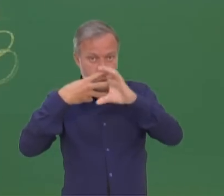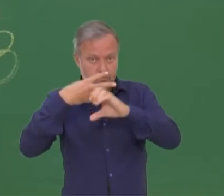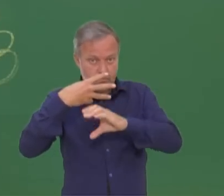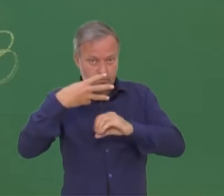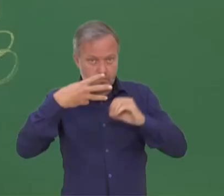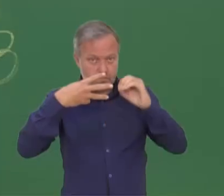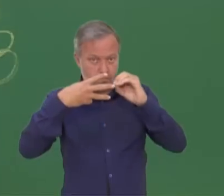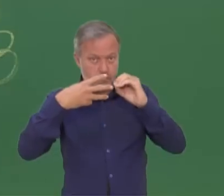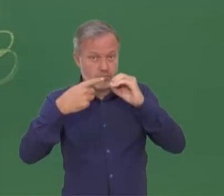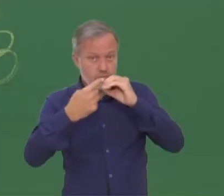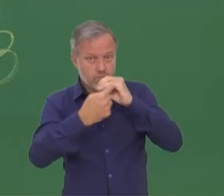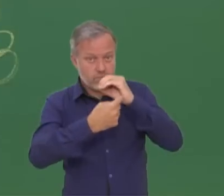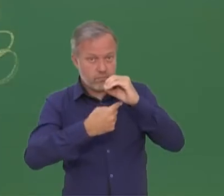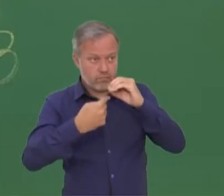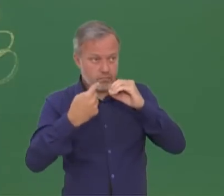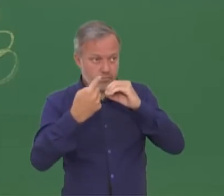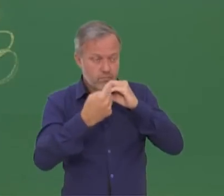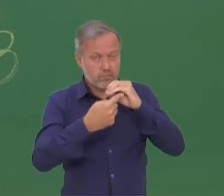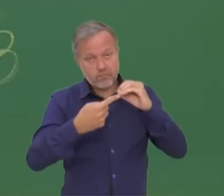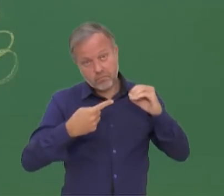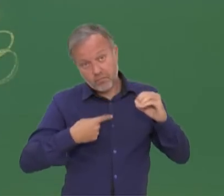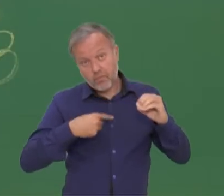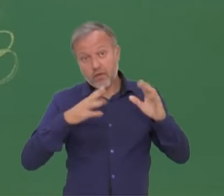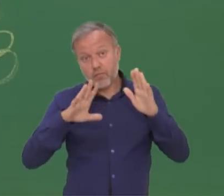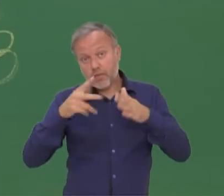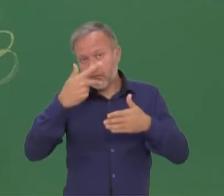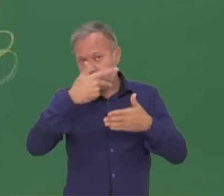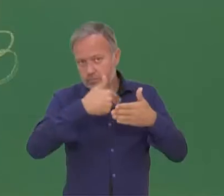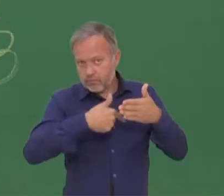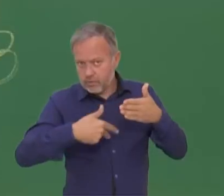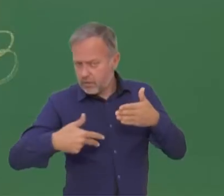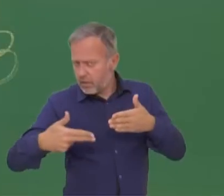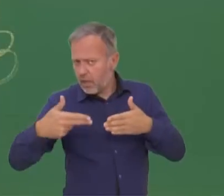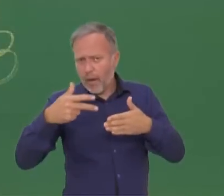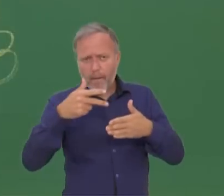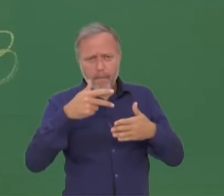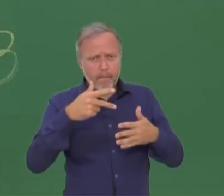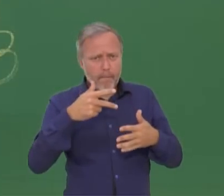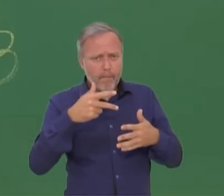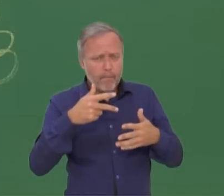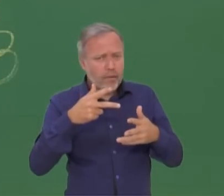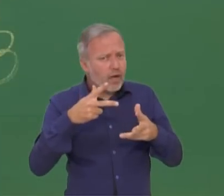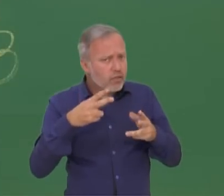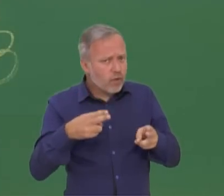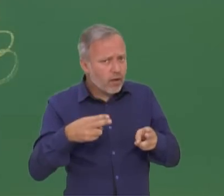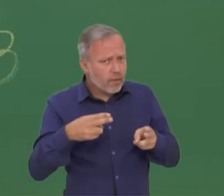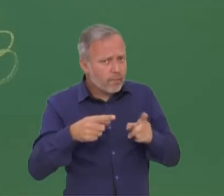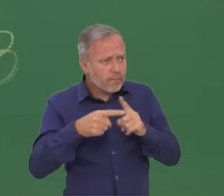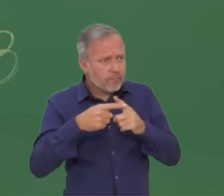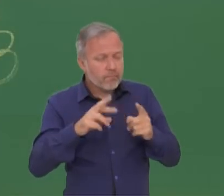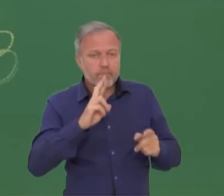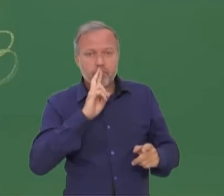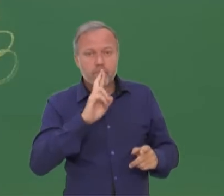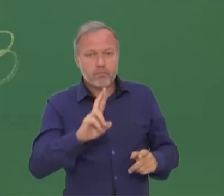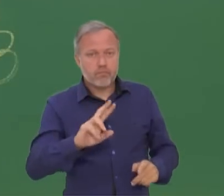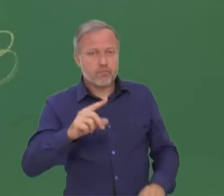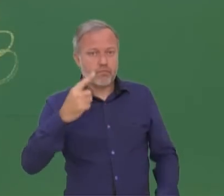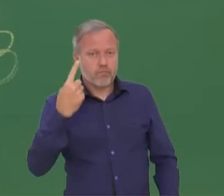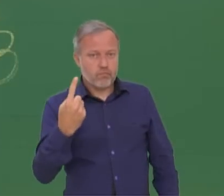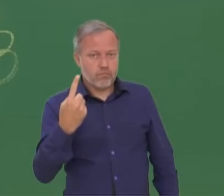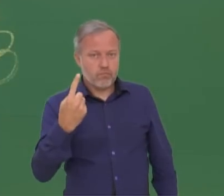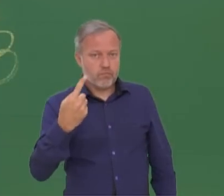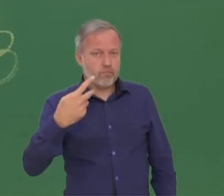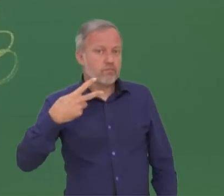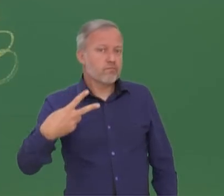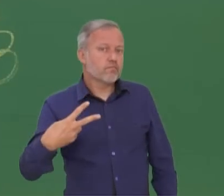um formato definido. Algo parecido com esse meu, você vai fazer e a resposta do exercício é indicar quem é a parte